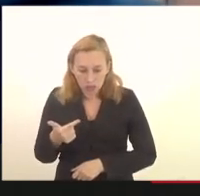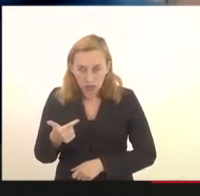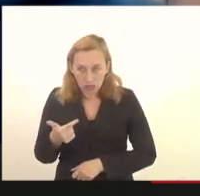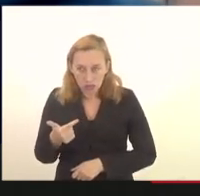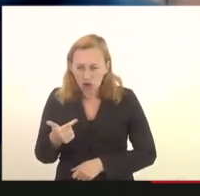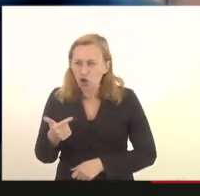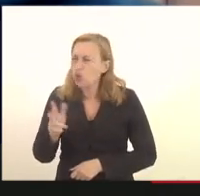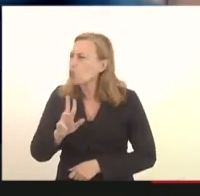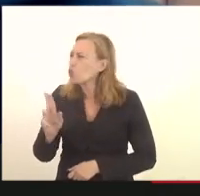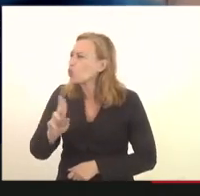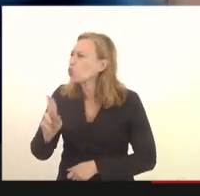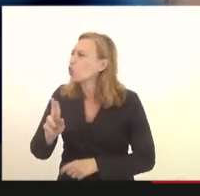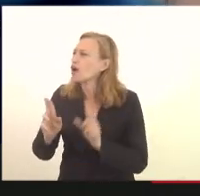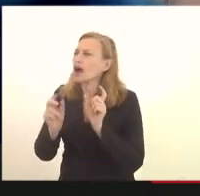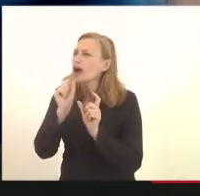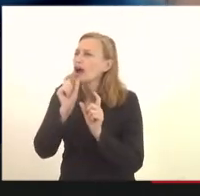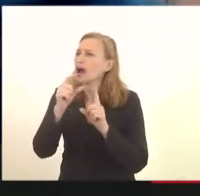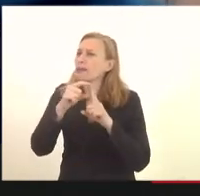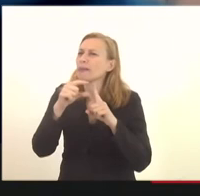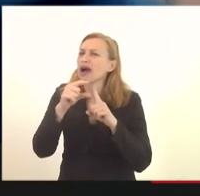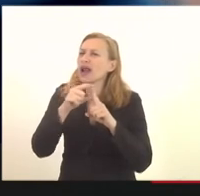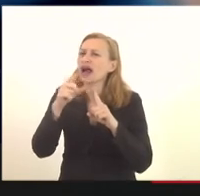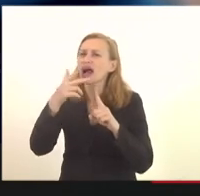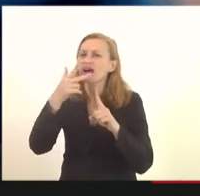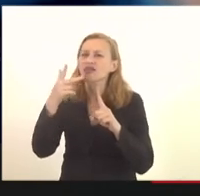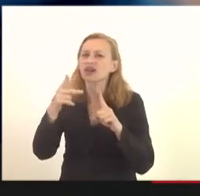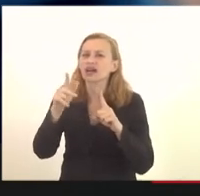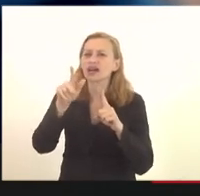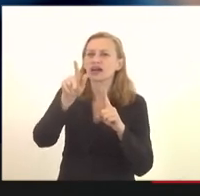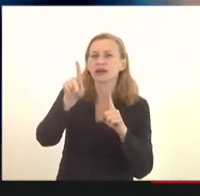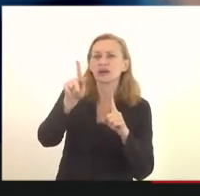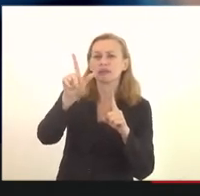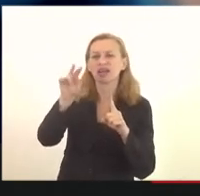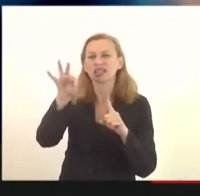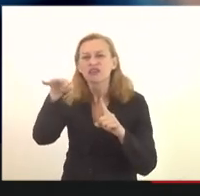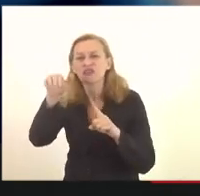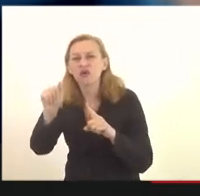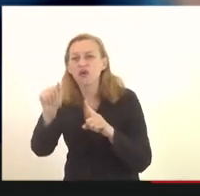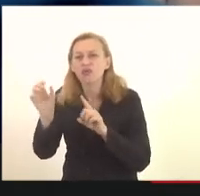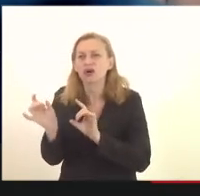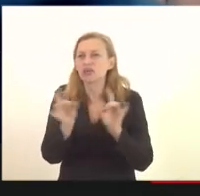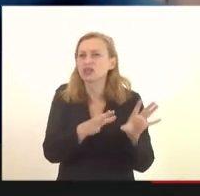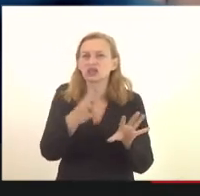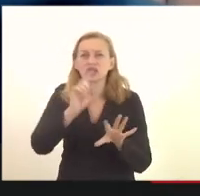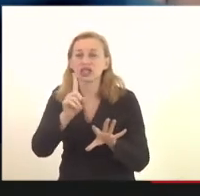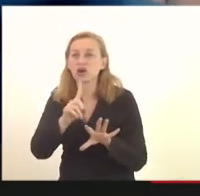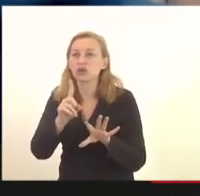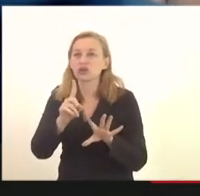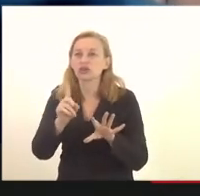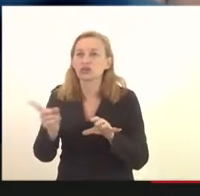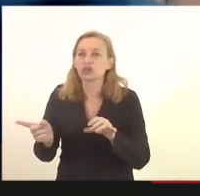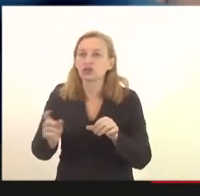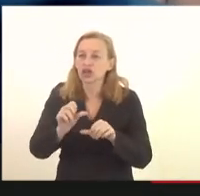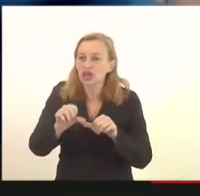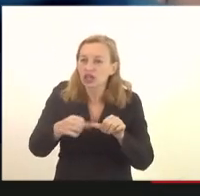como é que é o nome da palavra, das novas, dessas plataformas que vão ser abandonadas, recondicionamento,